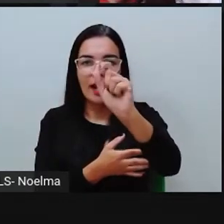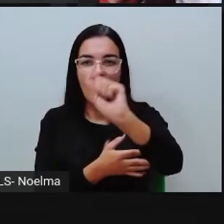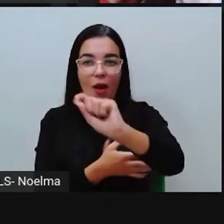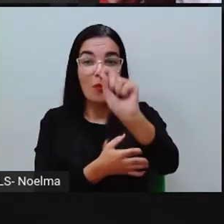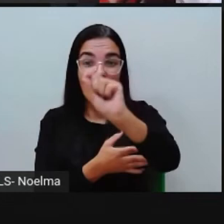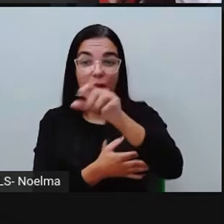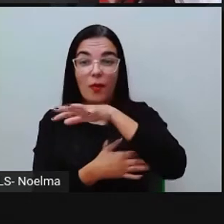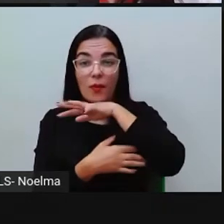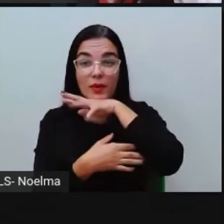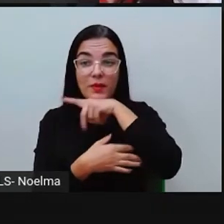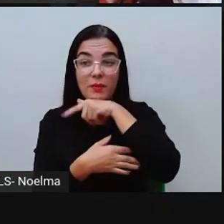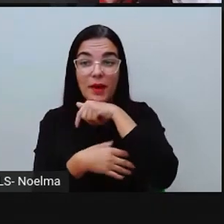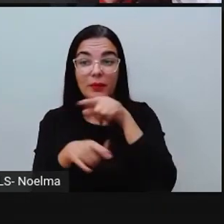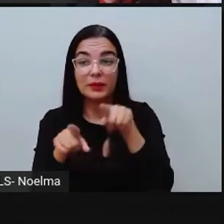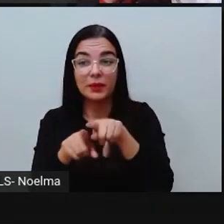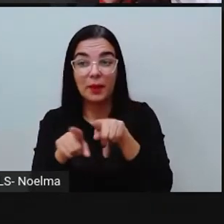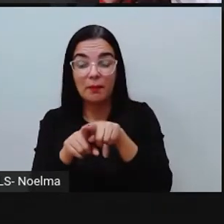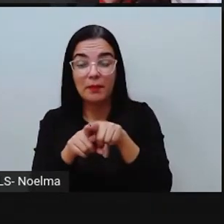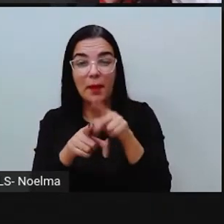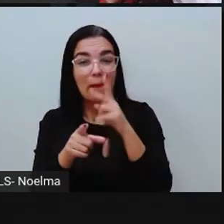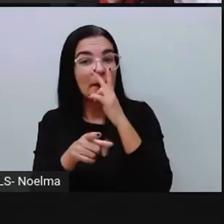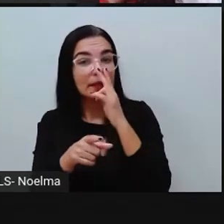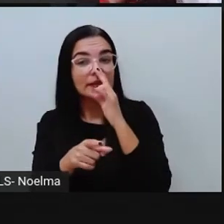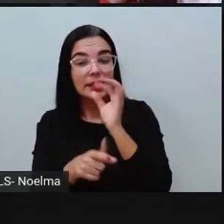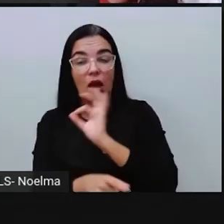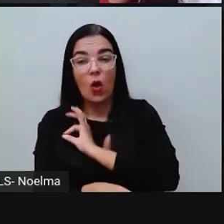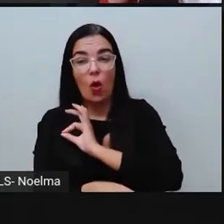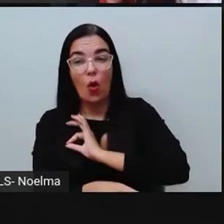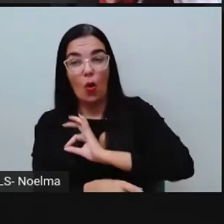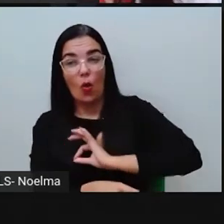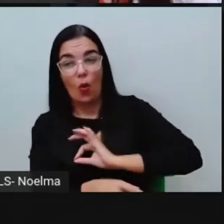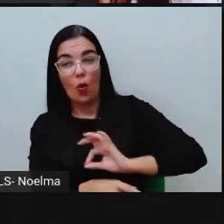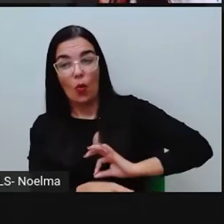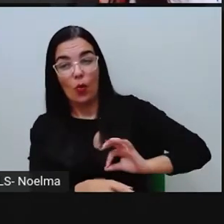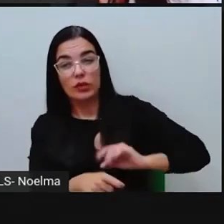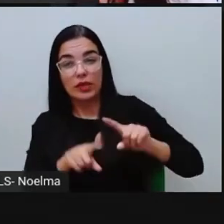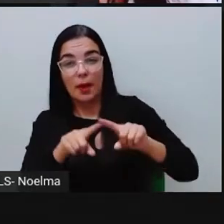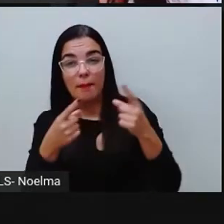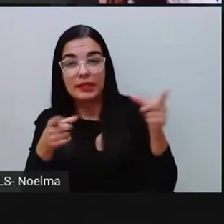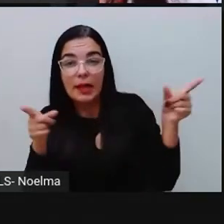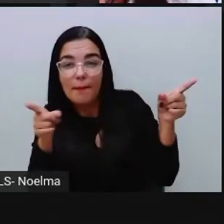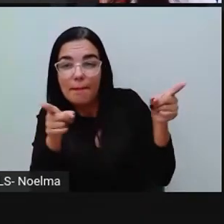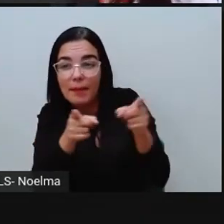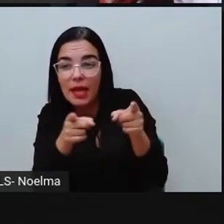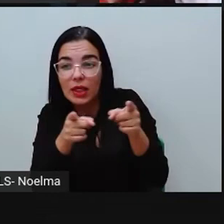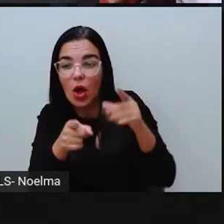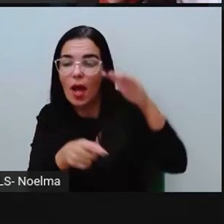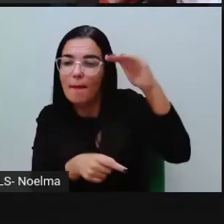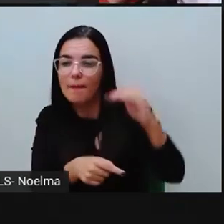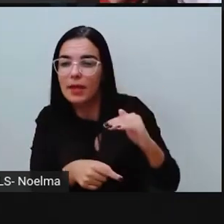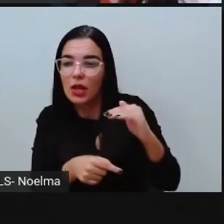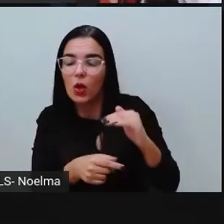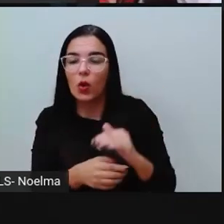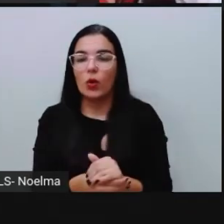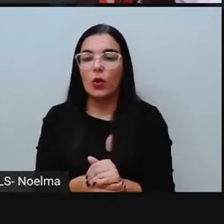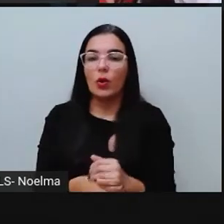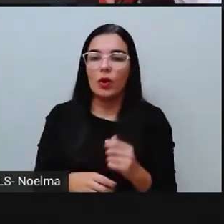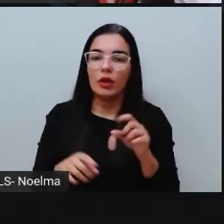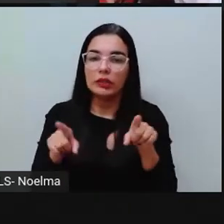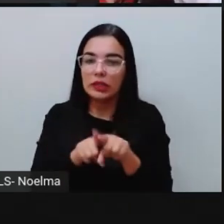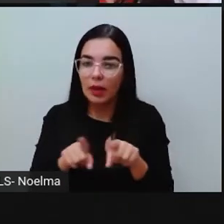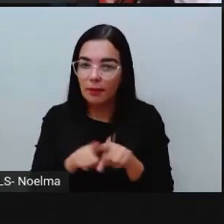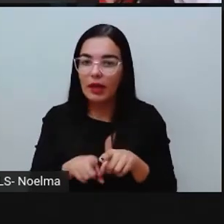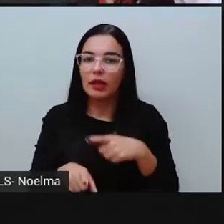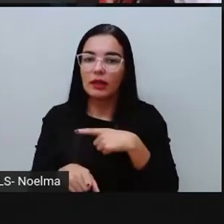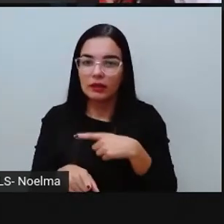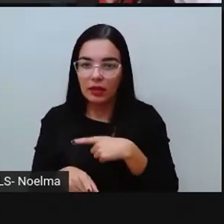jaguatirica é outra das espécies que vivem na Caatinga e em outros tipos de biomas, não é exclusivo aí do nosso